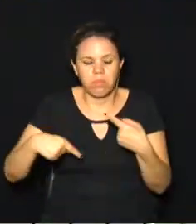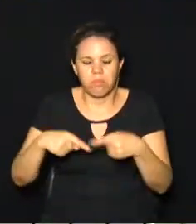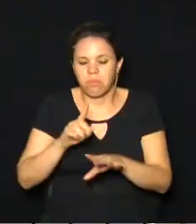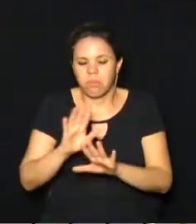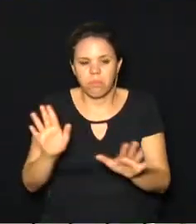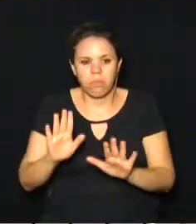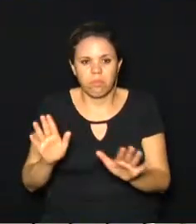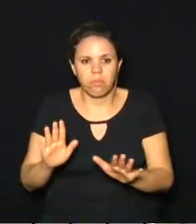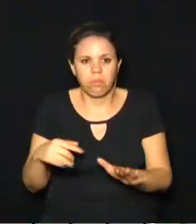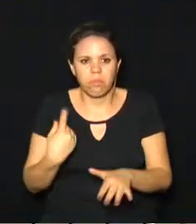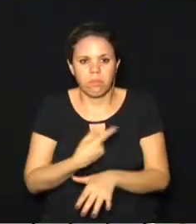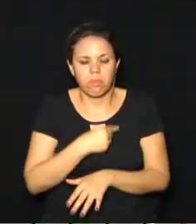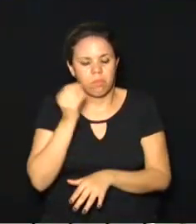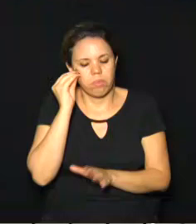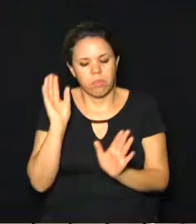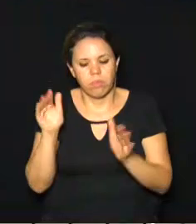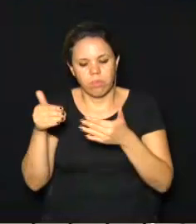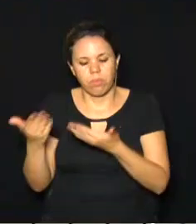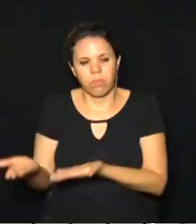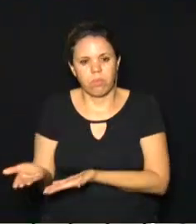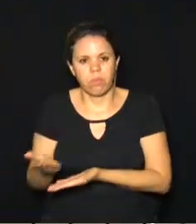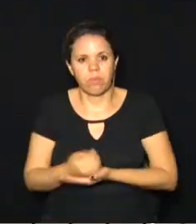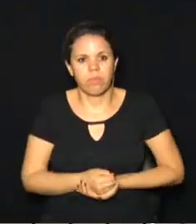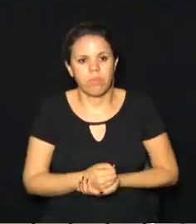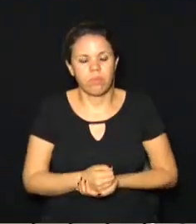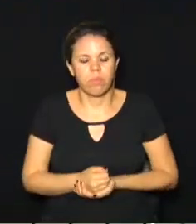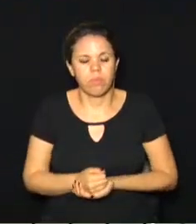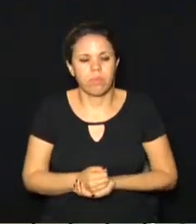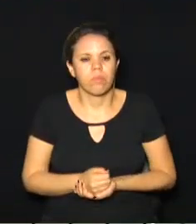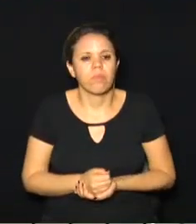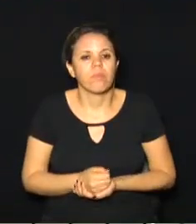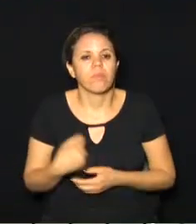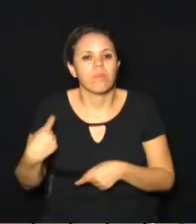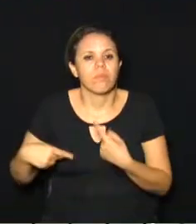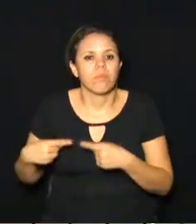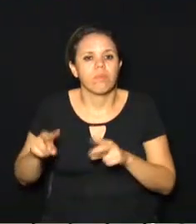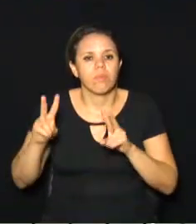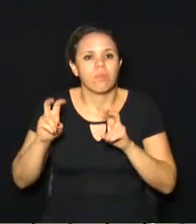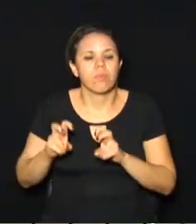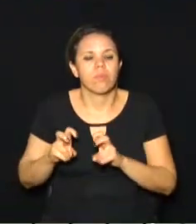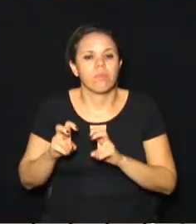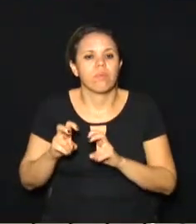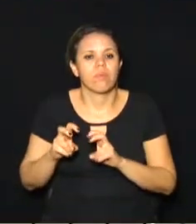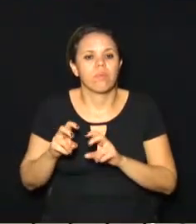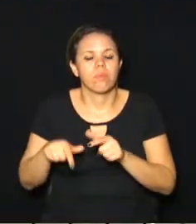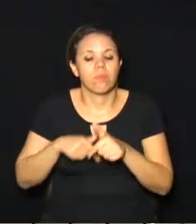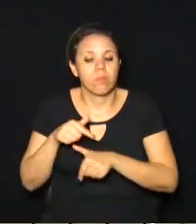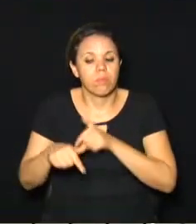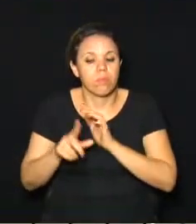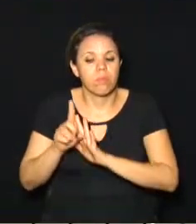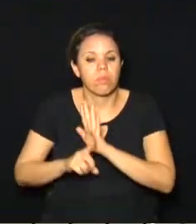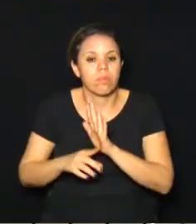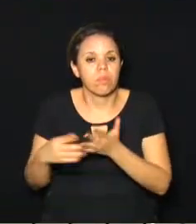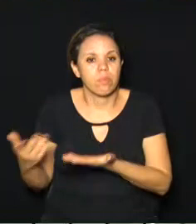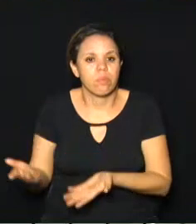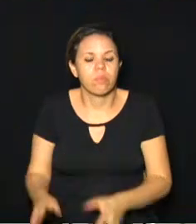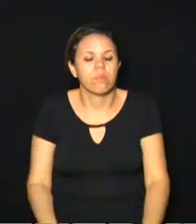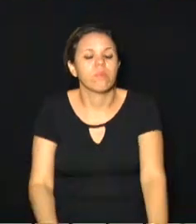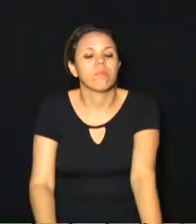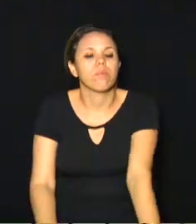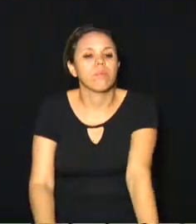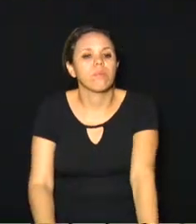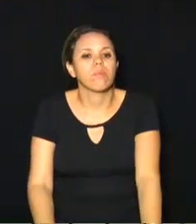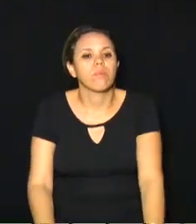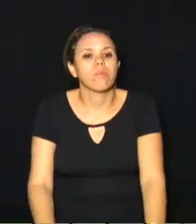isso. Estou tentando focar com o senhor a discussão mais relacionada às questões do trabalho. Então, eu